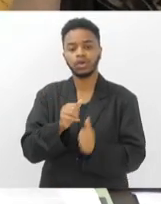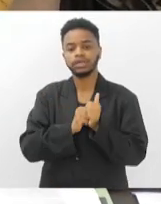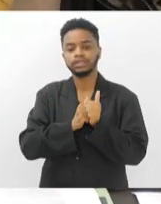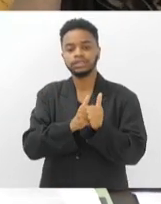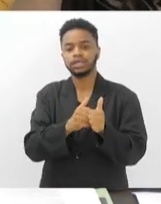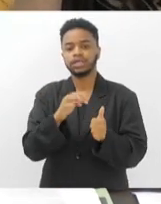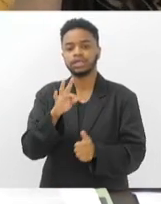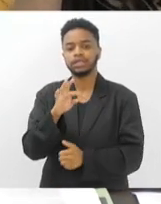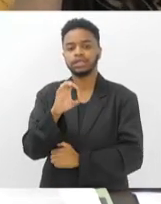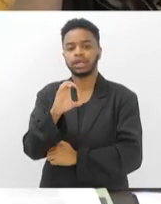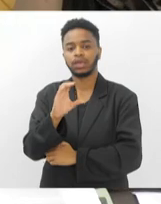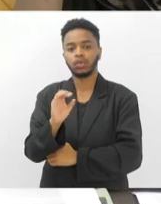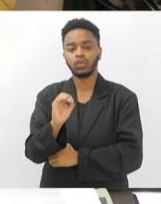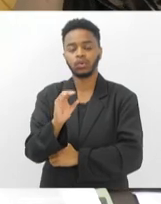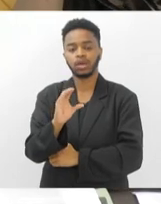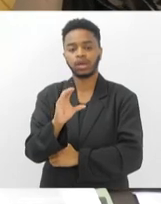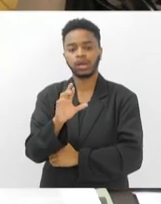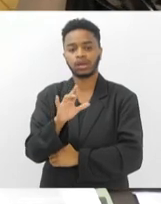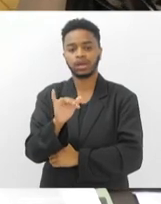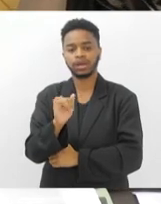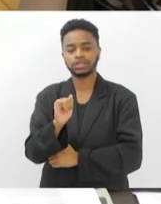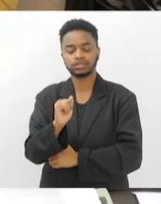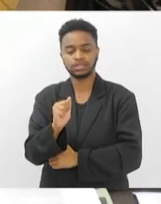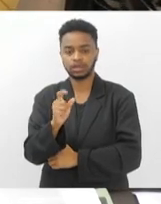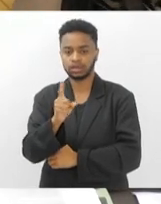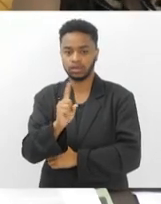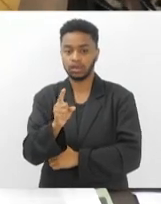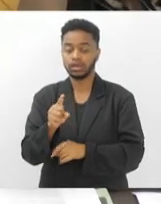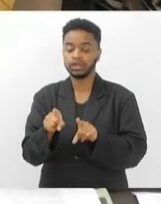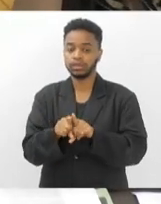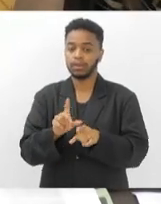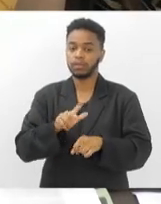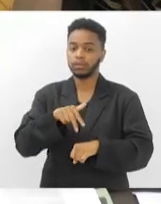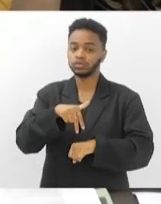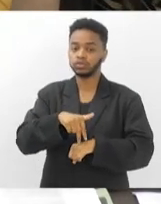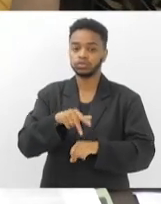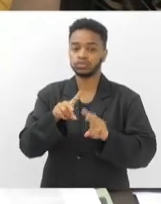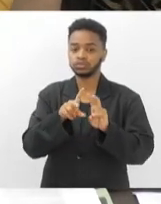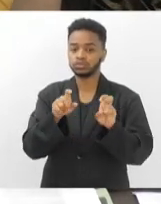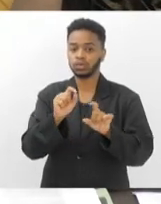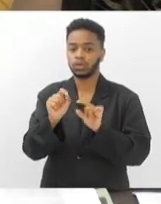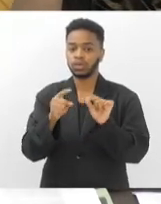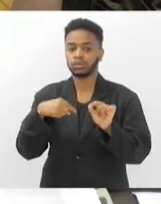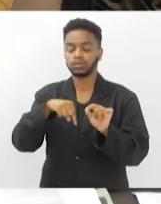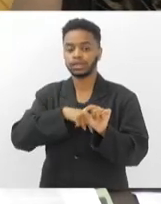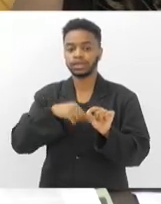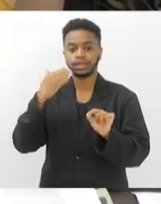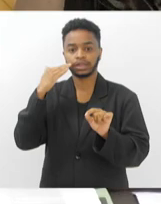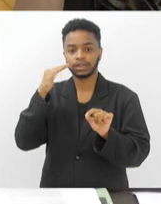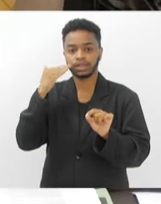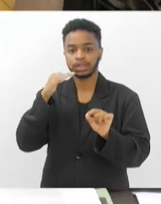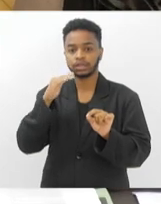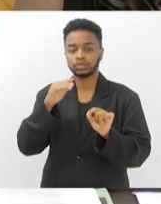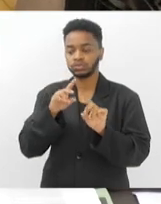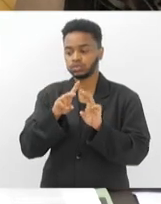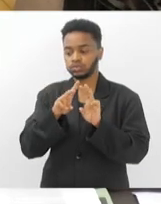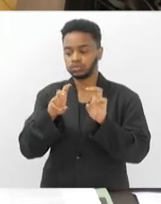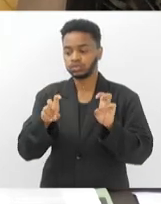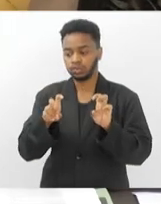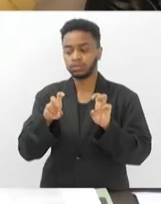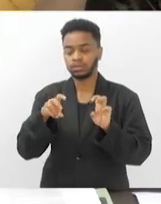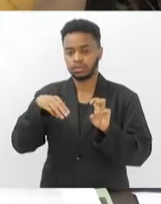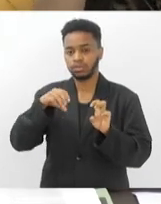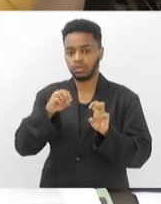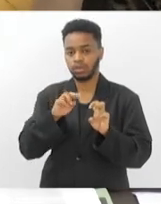uma questão de postura daquilo que se entende pessoalmente por moral e por definição